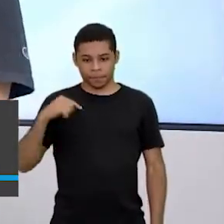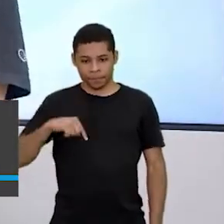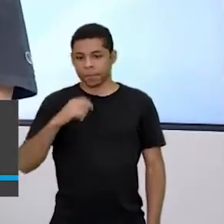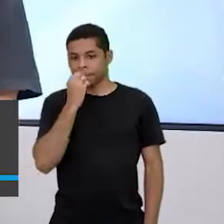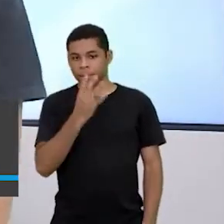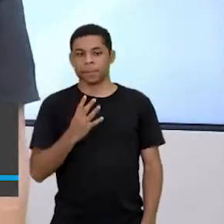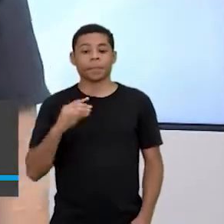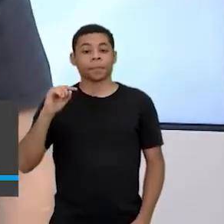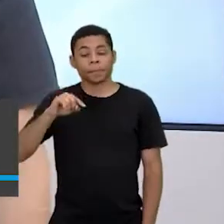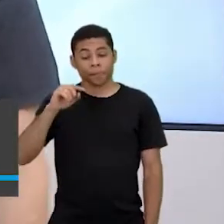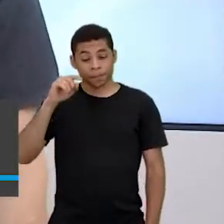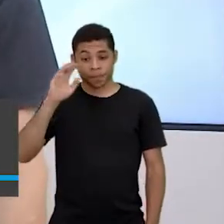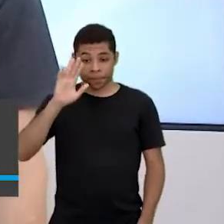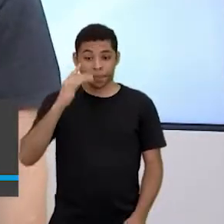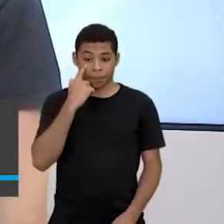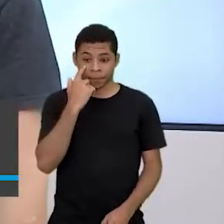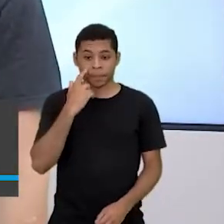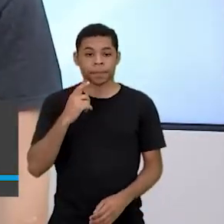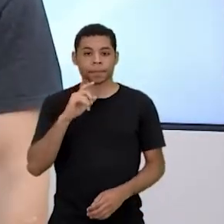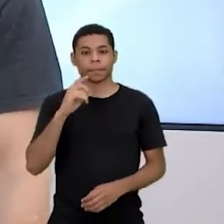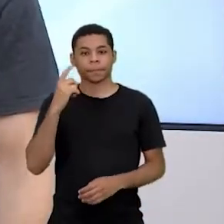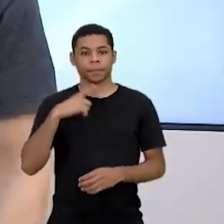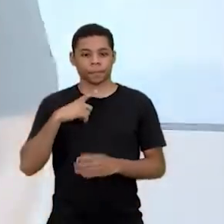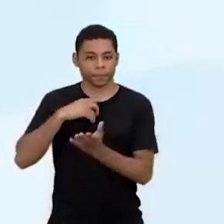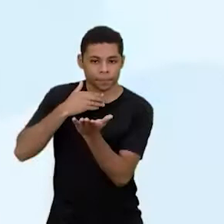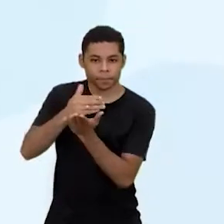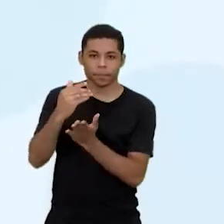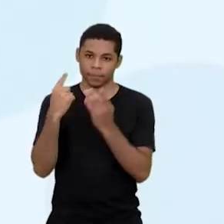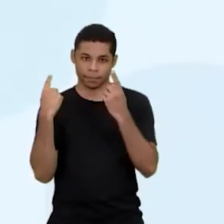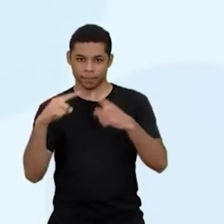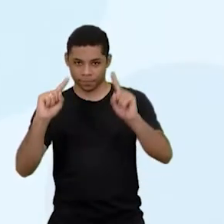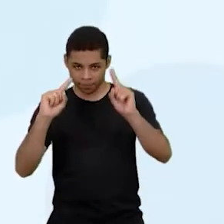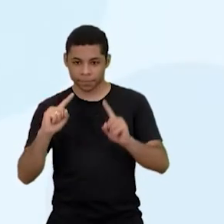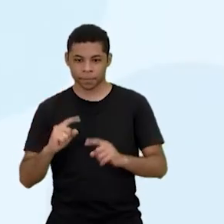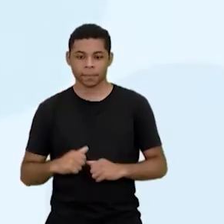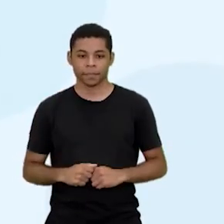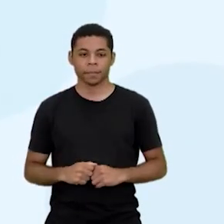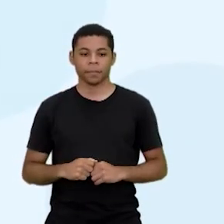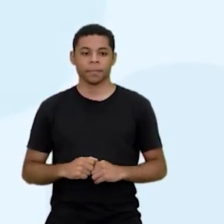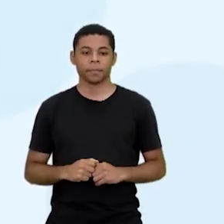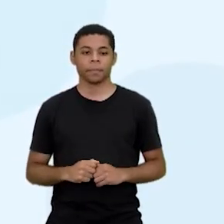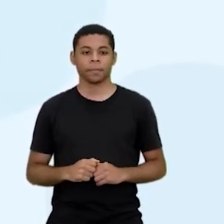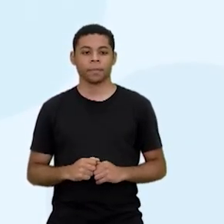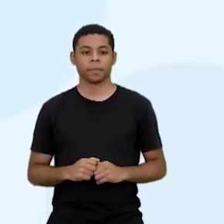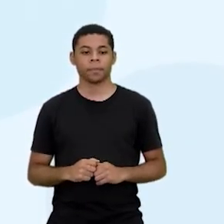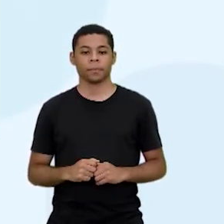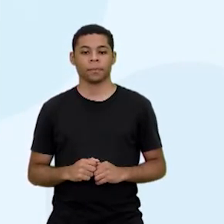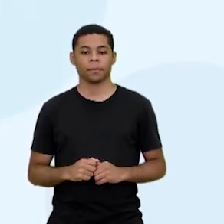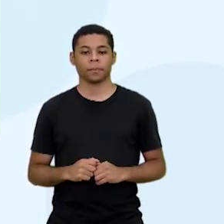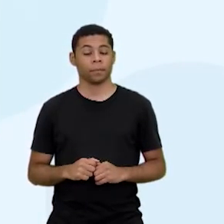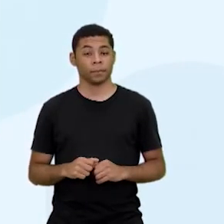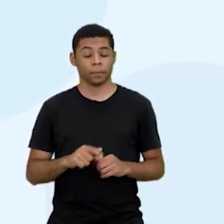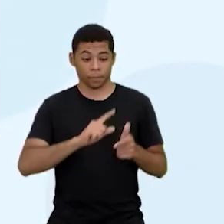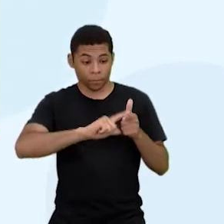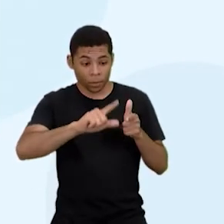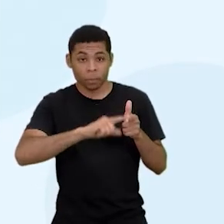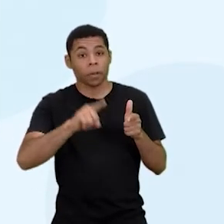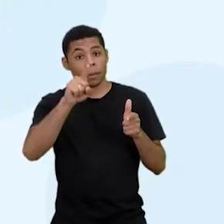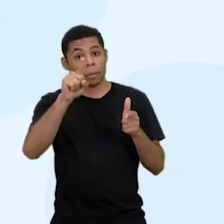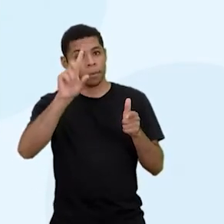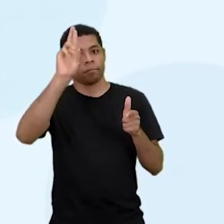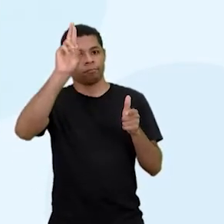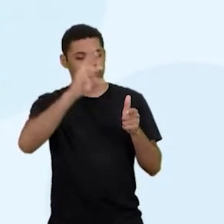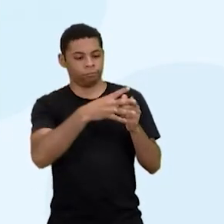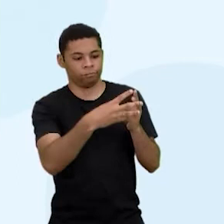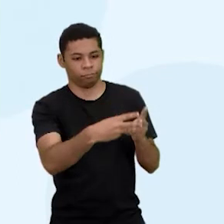Olha só, a gente está aqui no Start, Olha o Desafio, né, na unidade curricular, como se tornar um resolvedor de problemas.